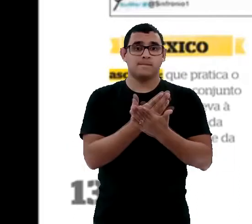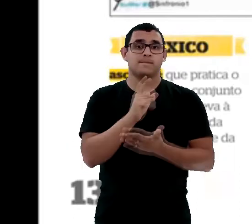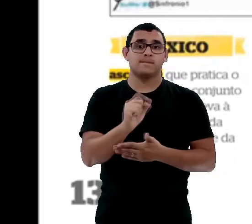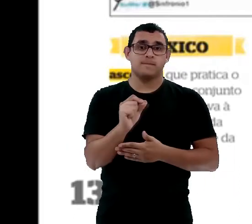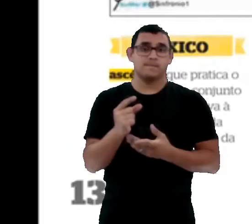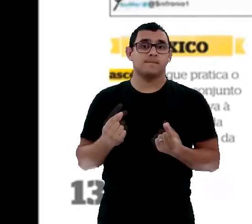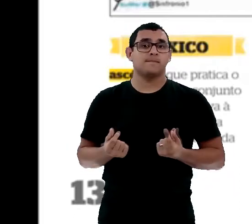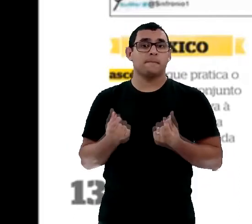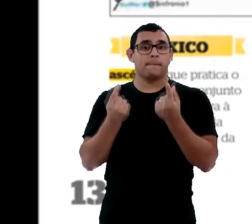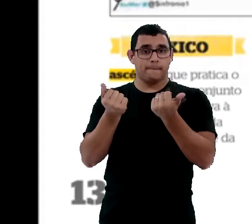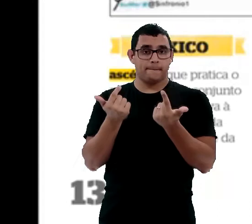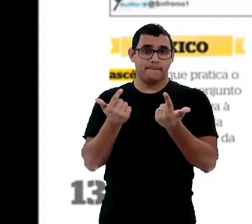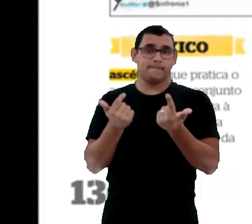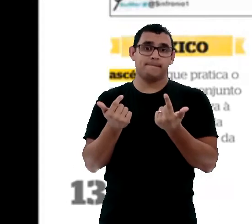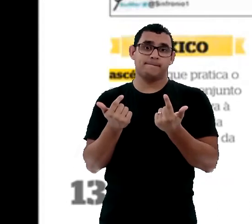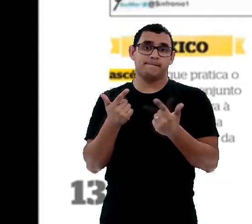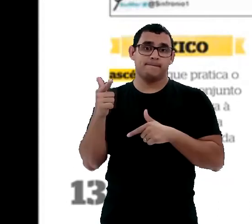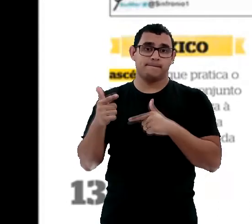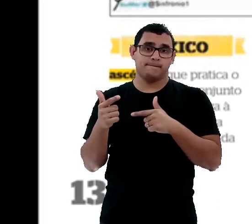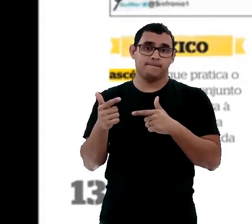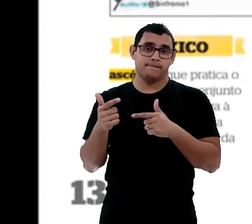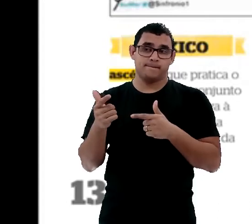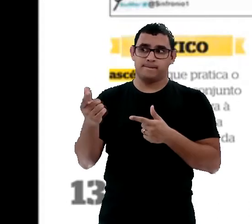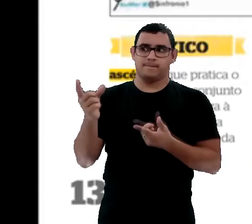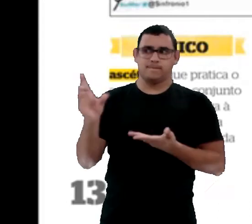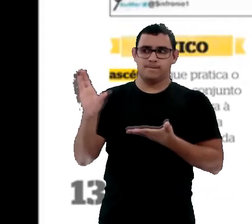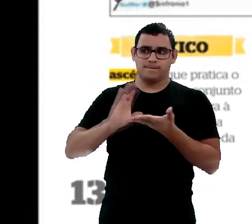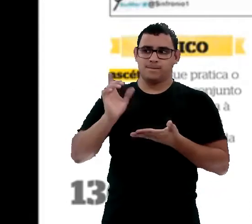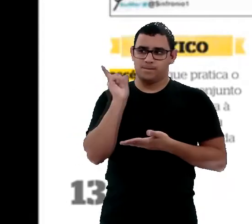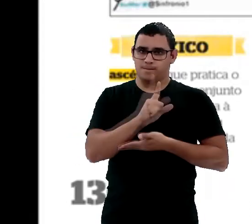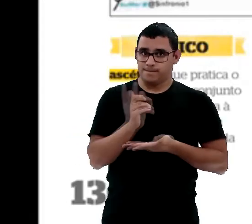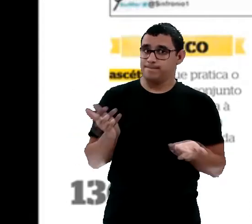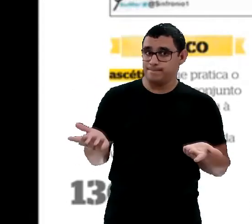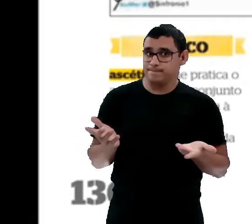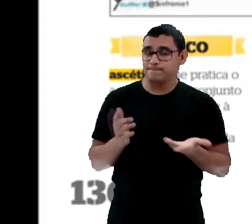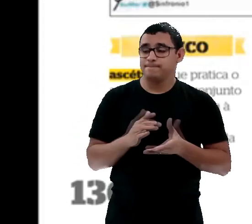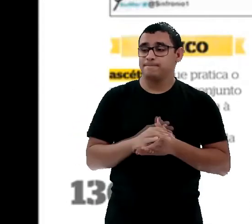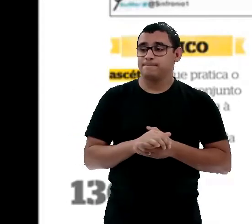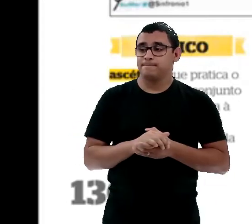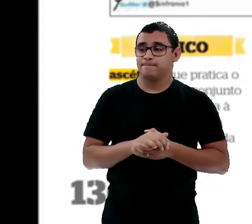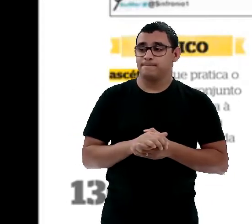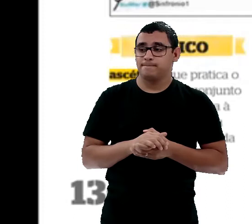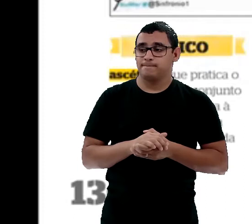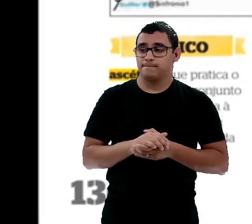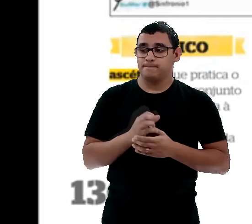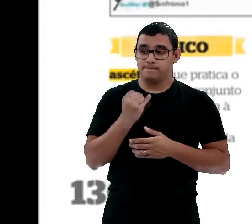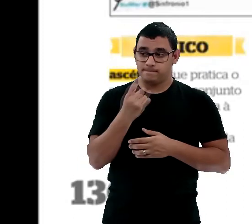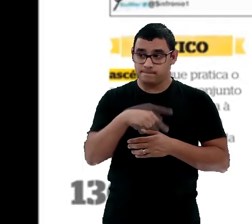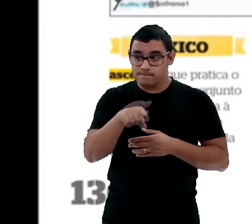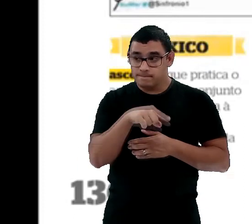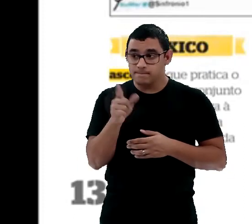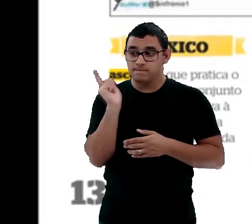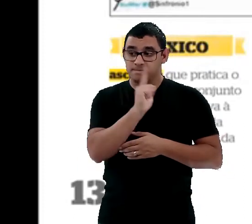ascendendo, estava tomando conta do mundo, havia essa crença de que o êxito material, a